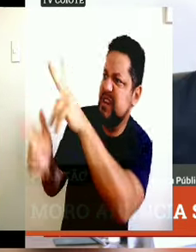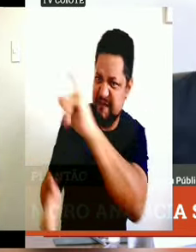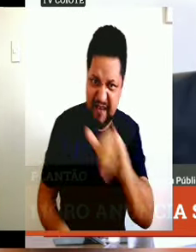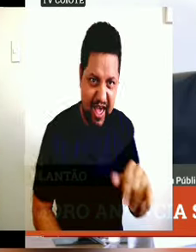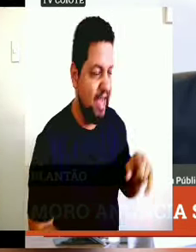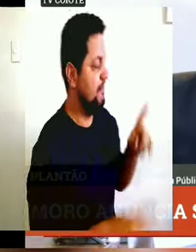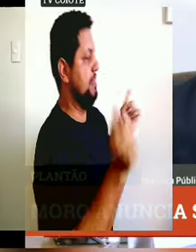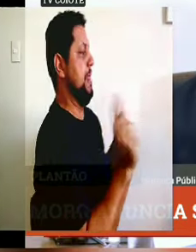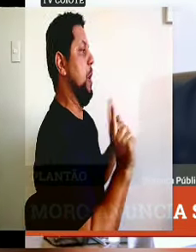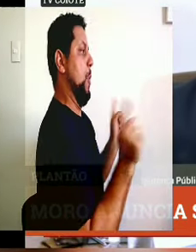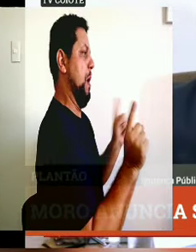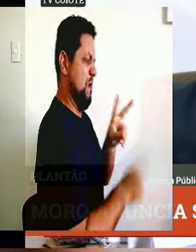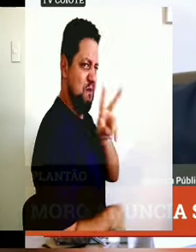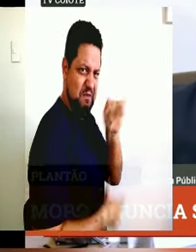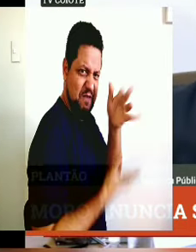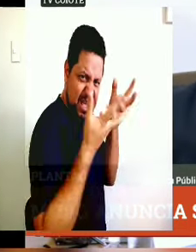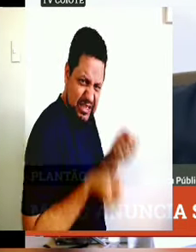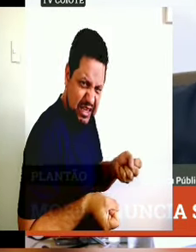Há uma